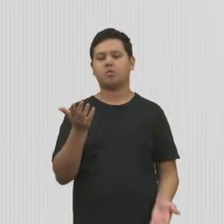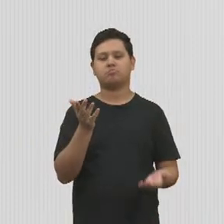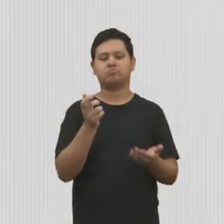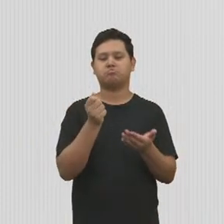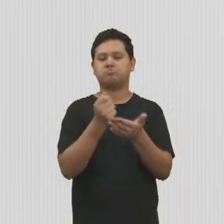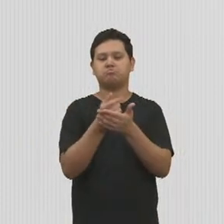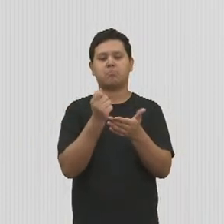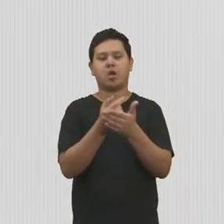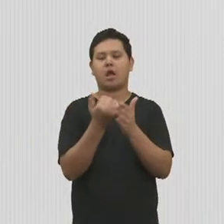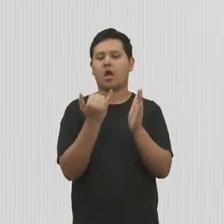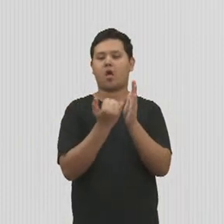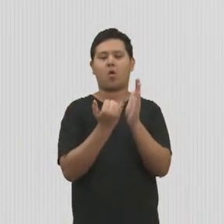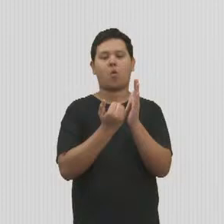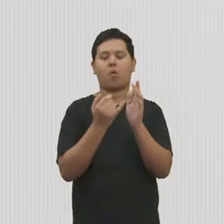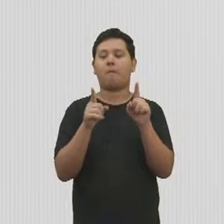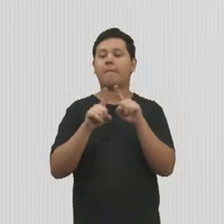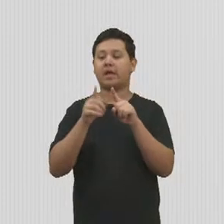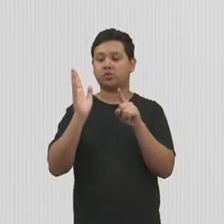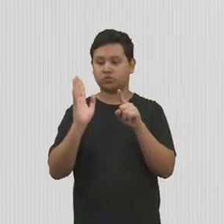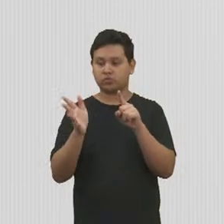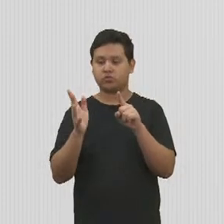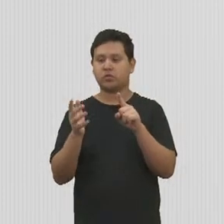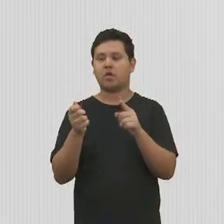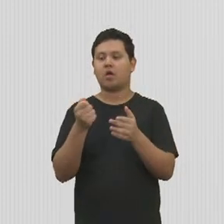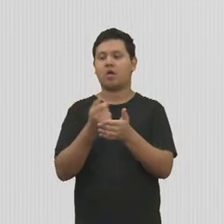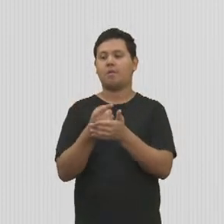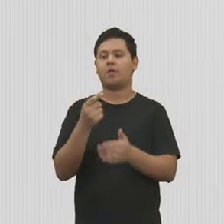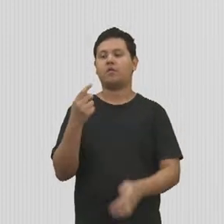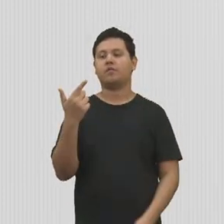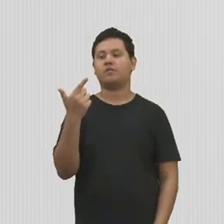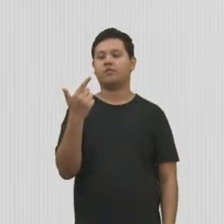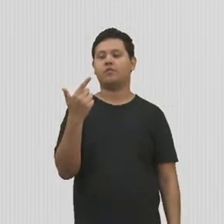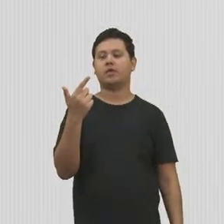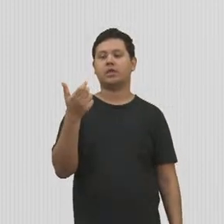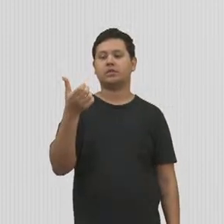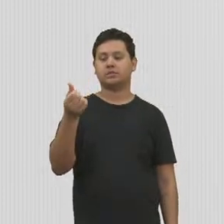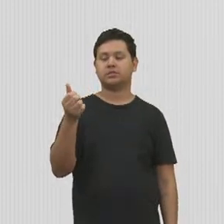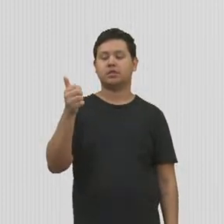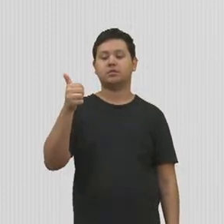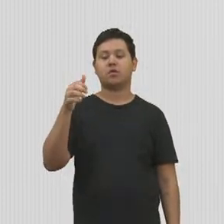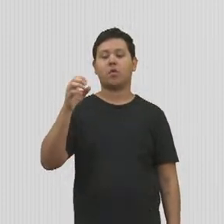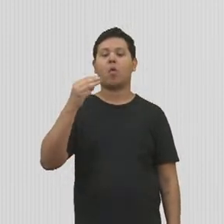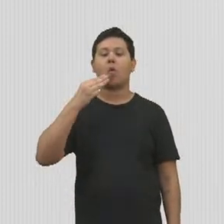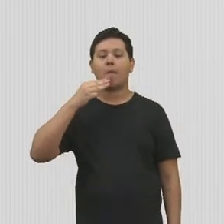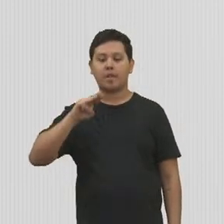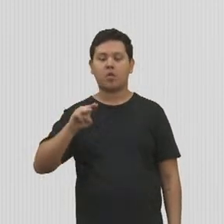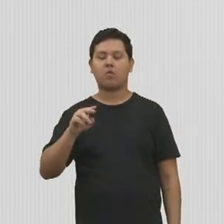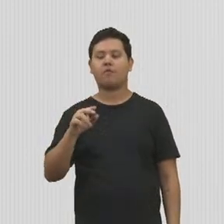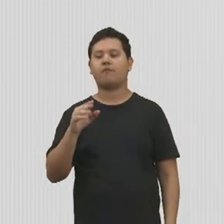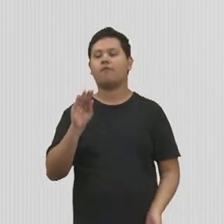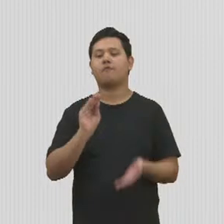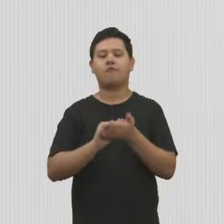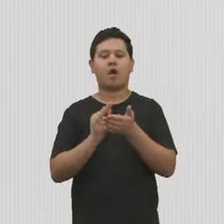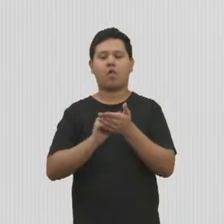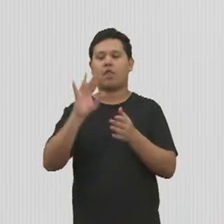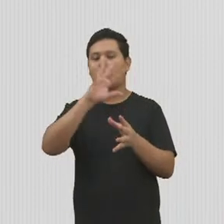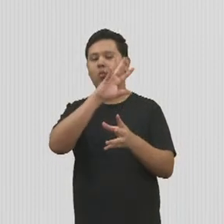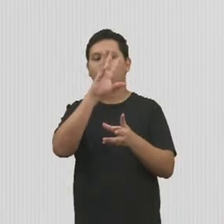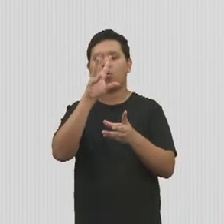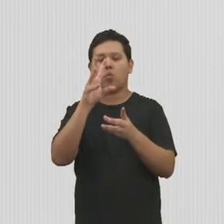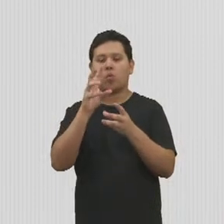nota fiscal, e dos que já foram processados, 26 milhões. Então, a gente tem hoje um restos a pagar, somando